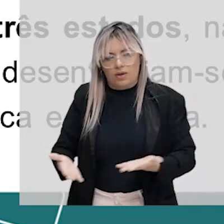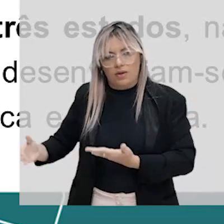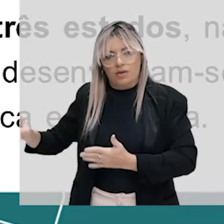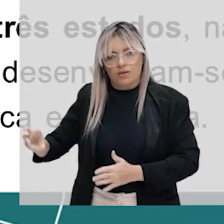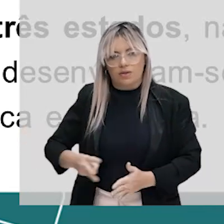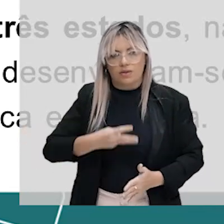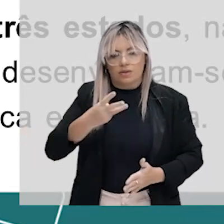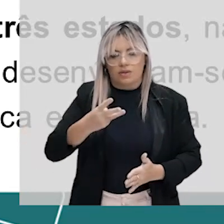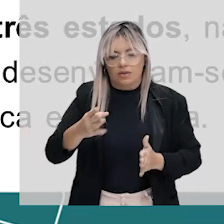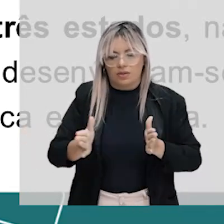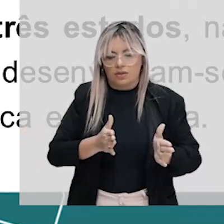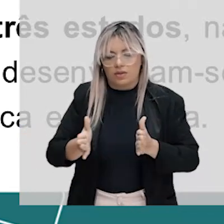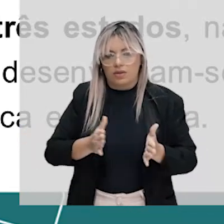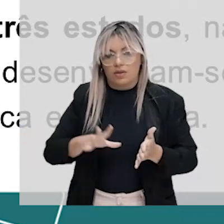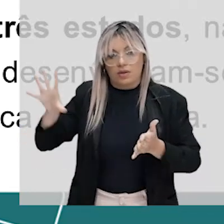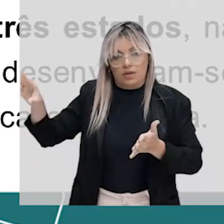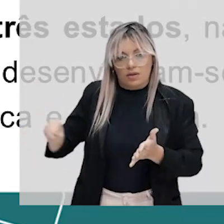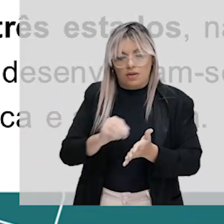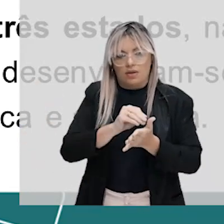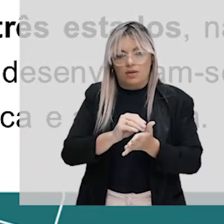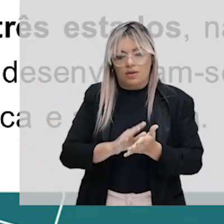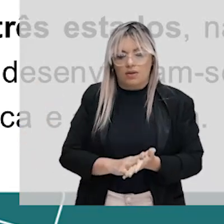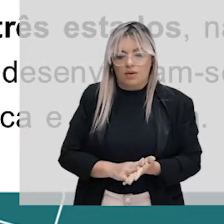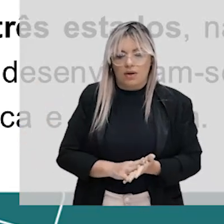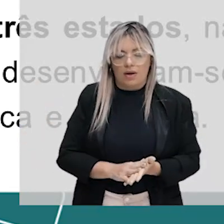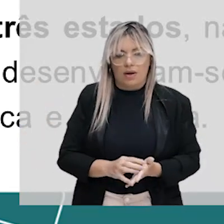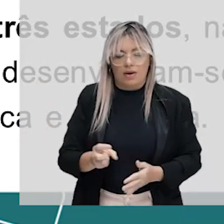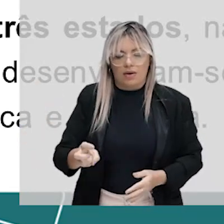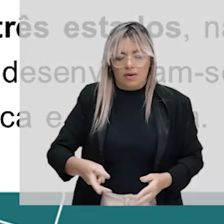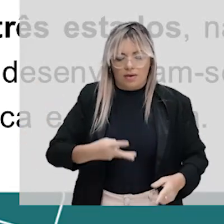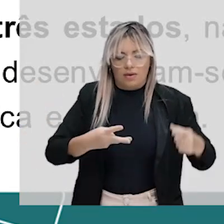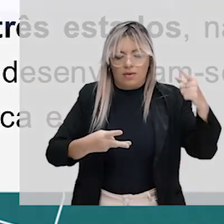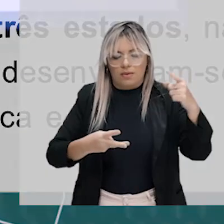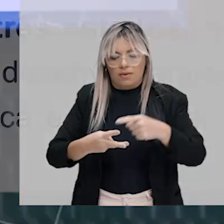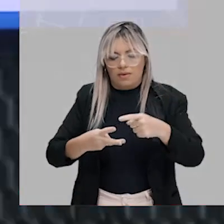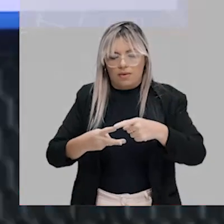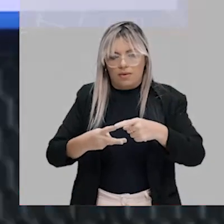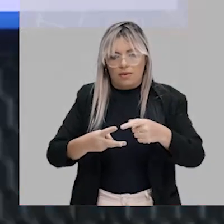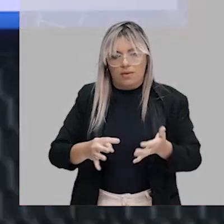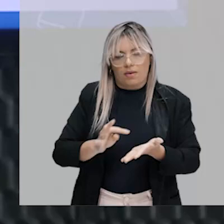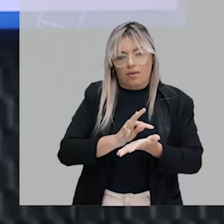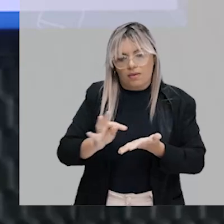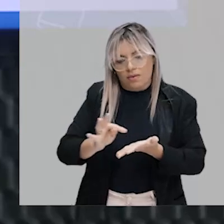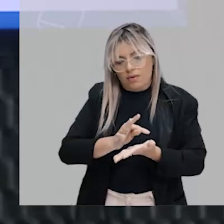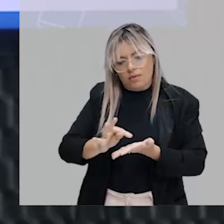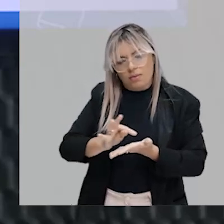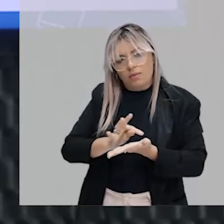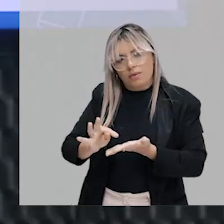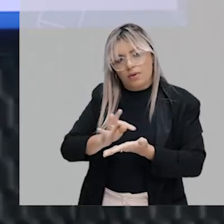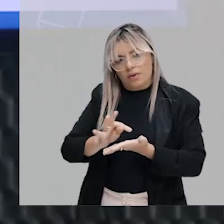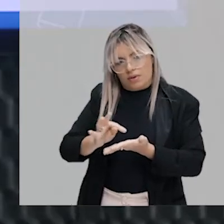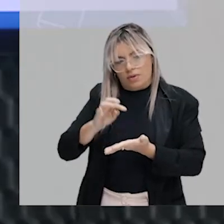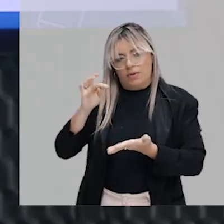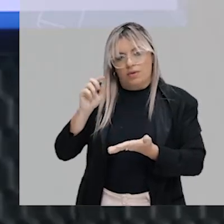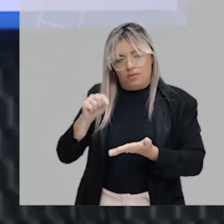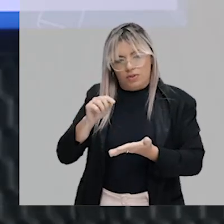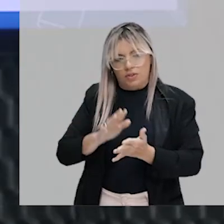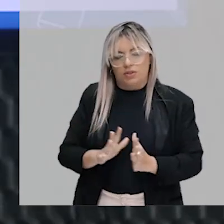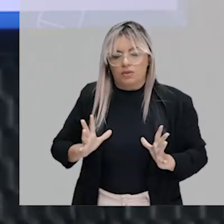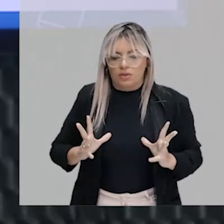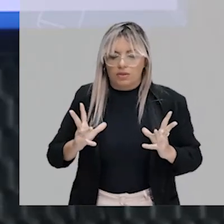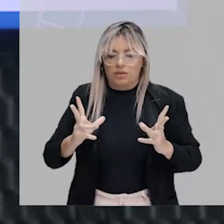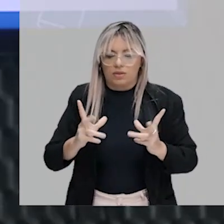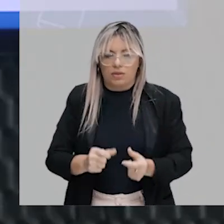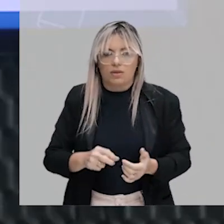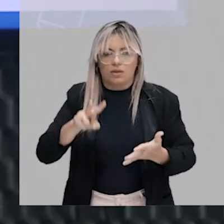fases. A primeira fase se chama teológica. Toda vez, dica importante para você, toda vez